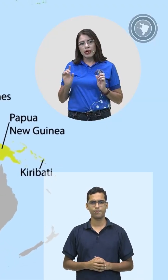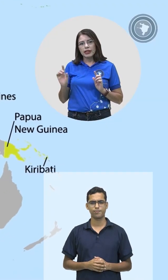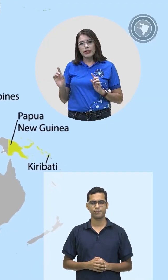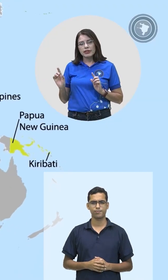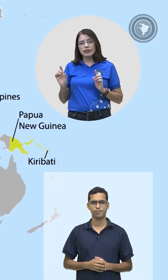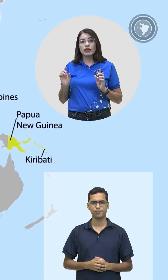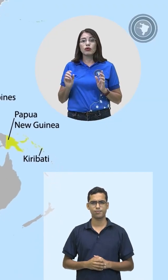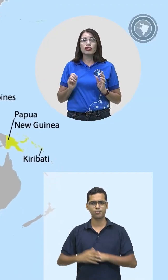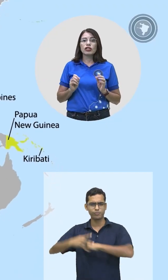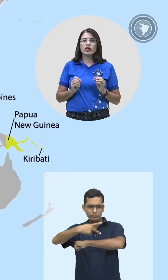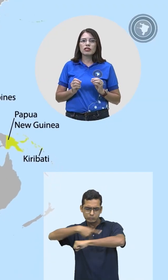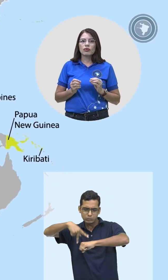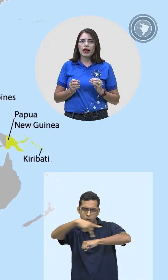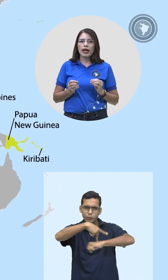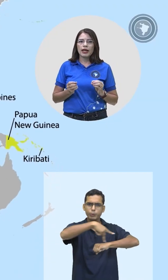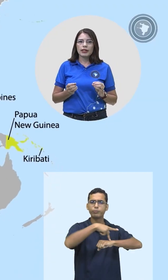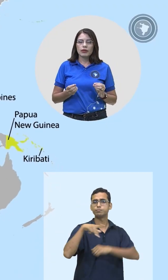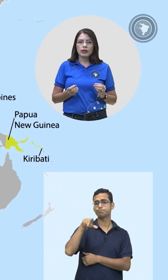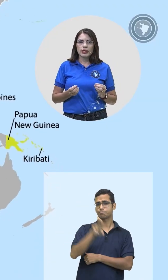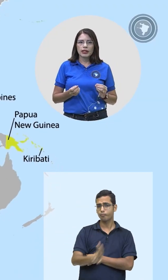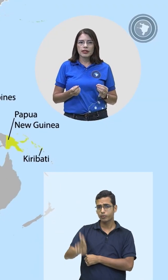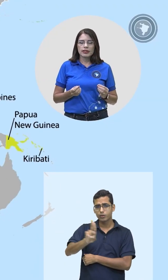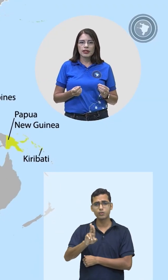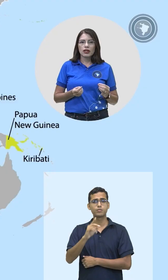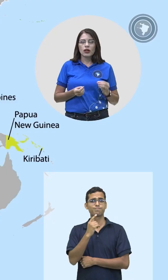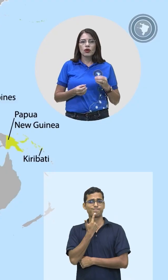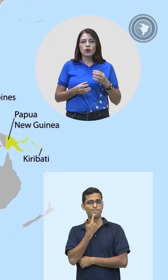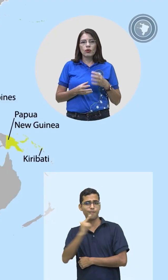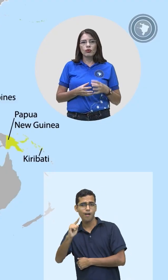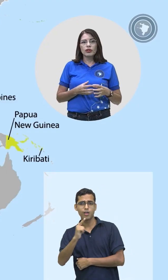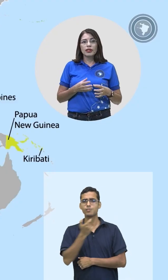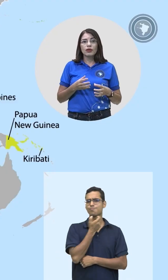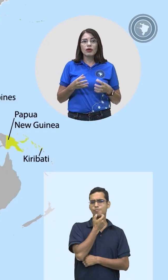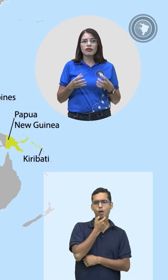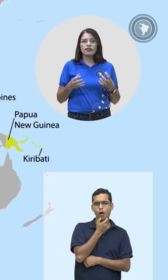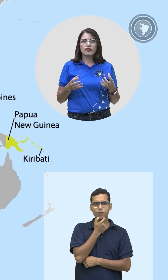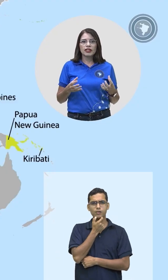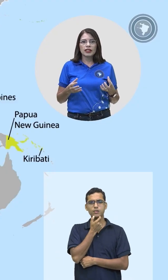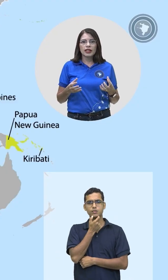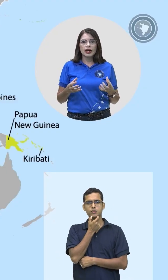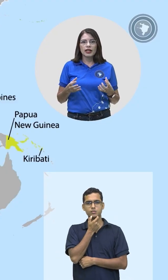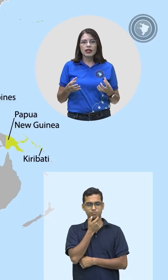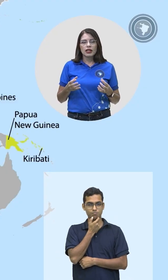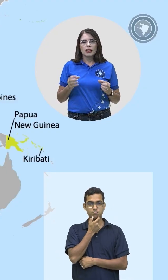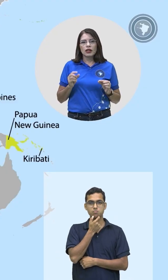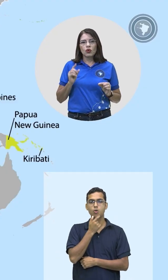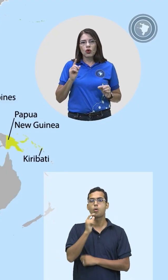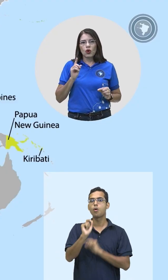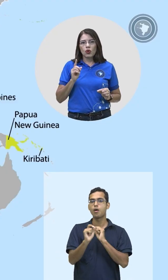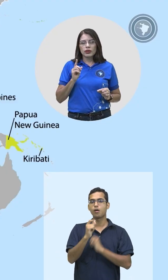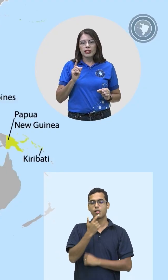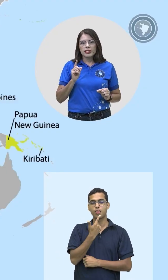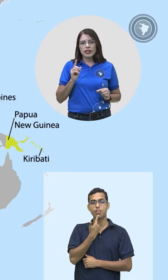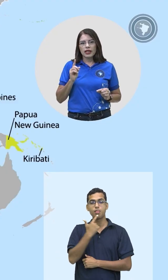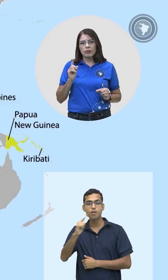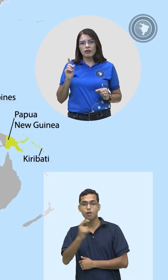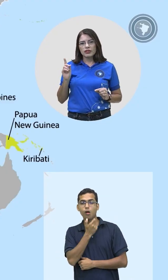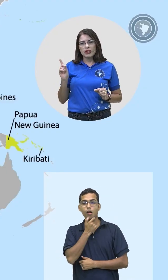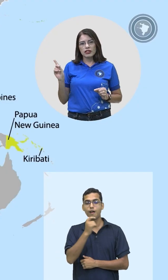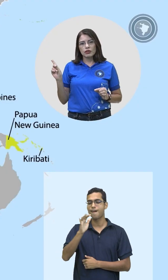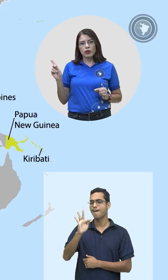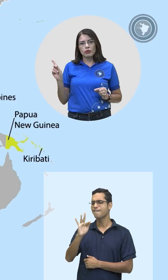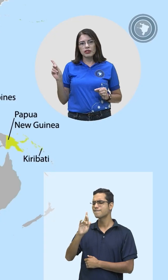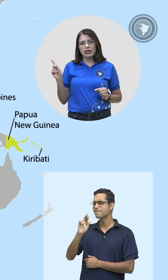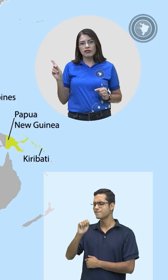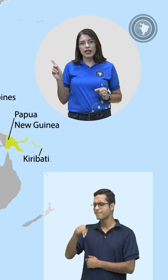desses países que utilizam a língua inglesa como língua franca. Então, com destaque para